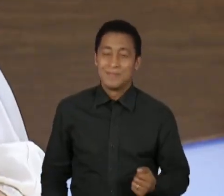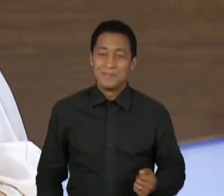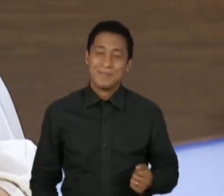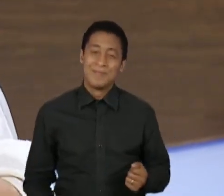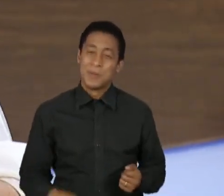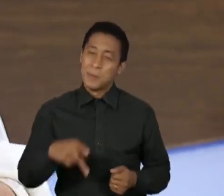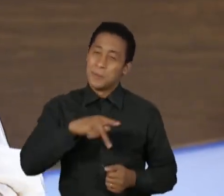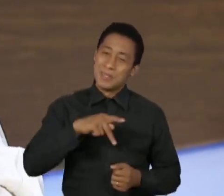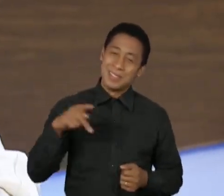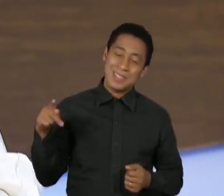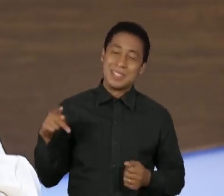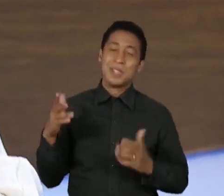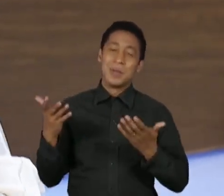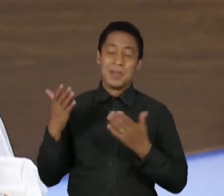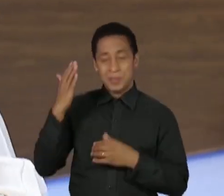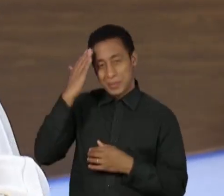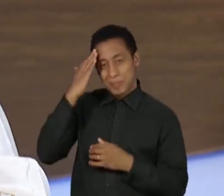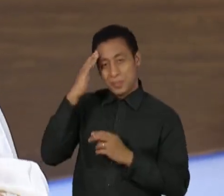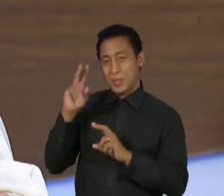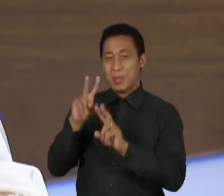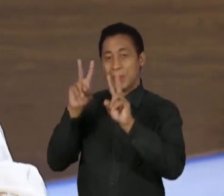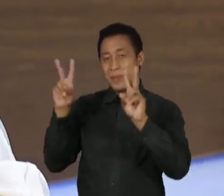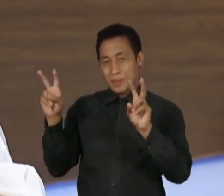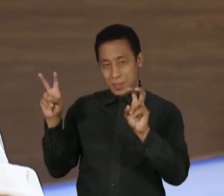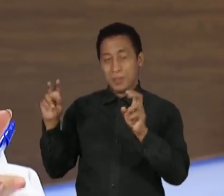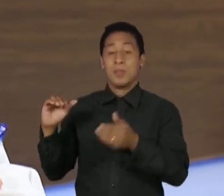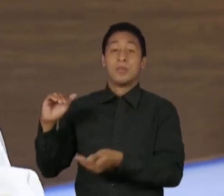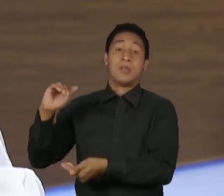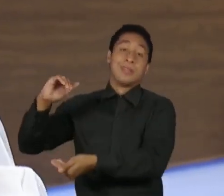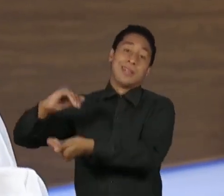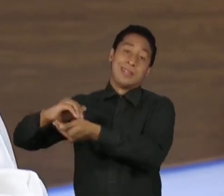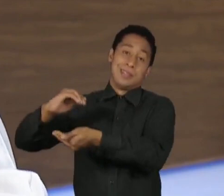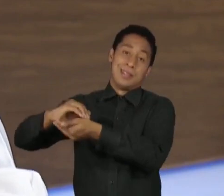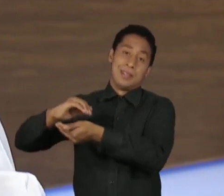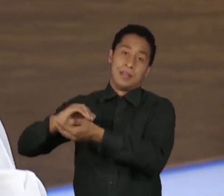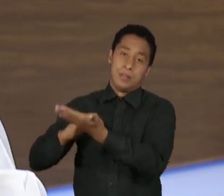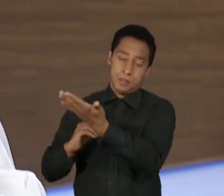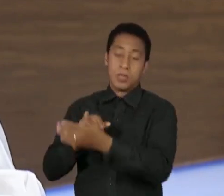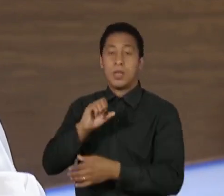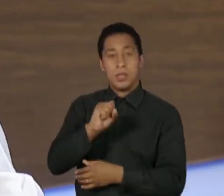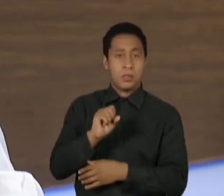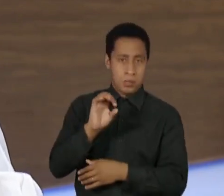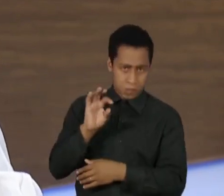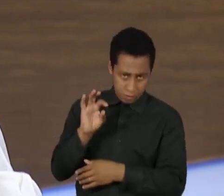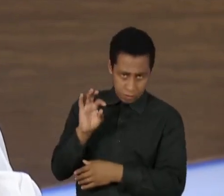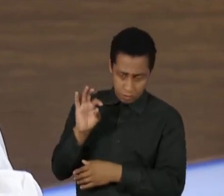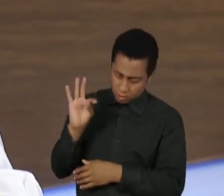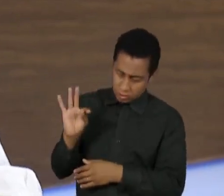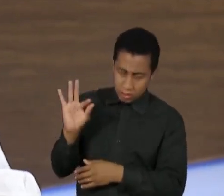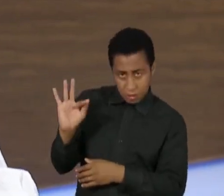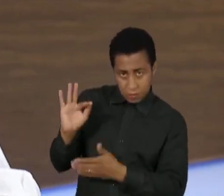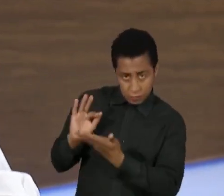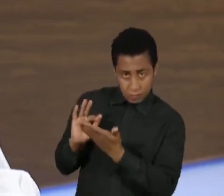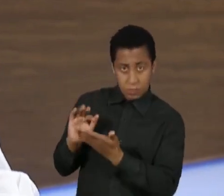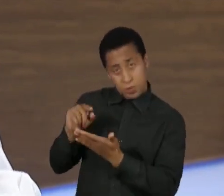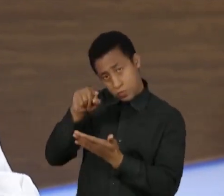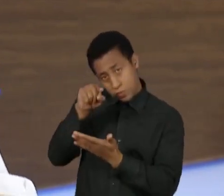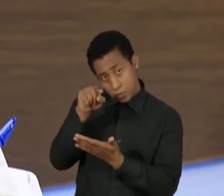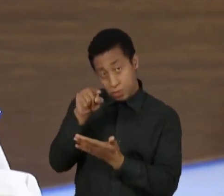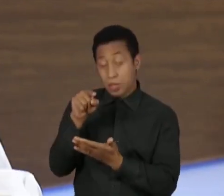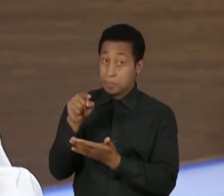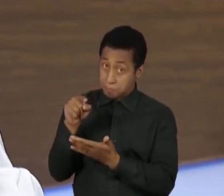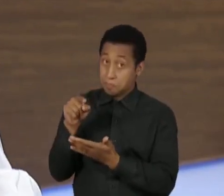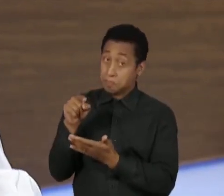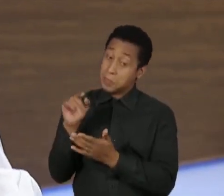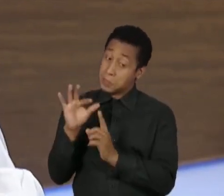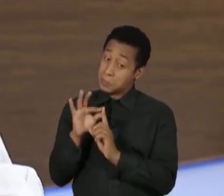Presidente, queria mudar um pouco o assunto para falar do Supremo Tribunal Federal. O senhor, pela relevância nas rodas de política e judiciária em Brasília, é sempre um nome cotado. Então,